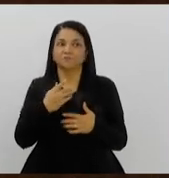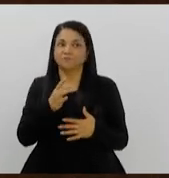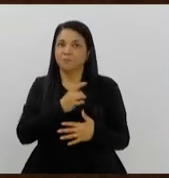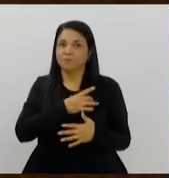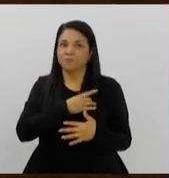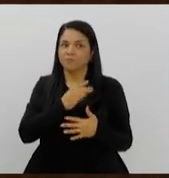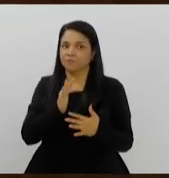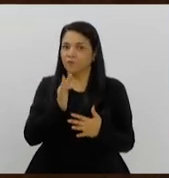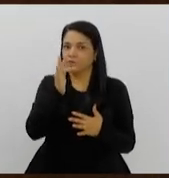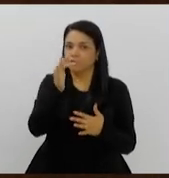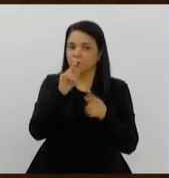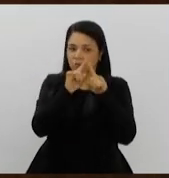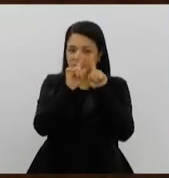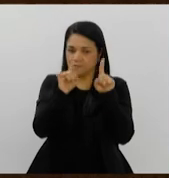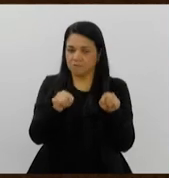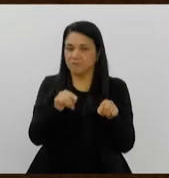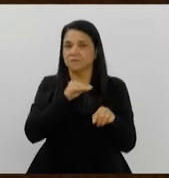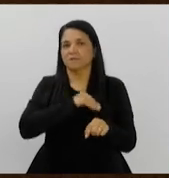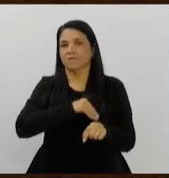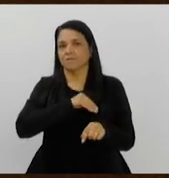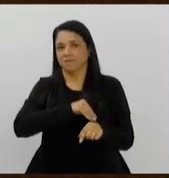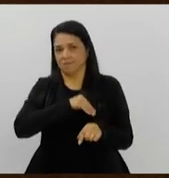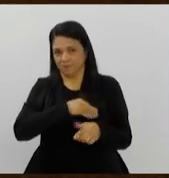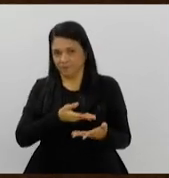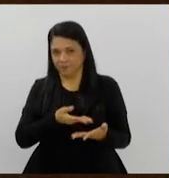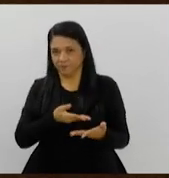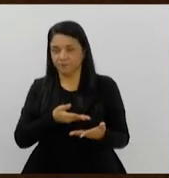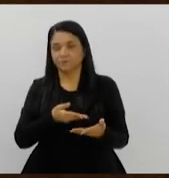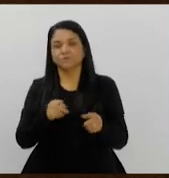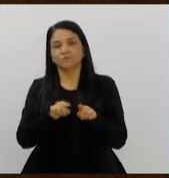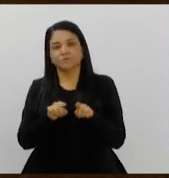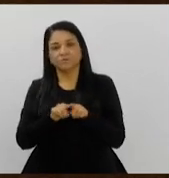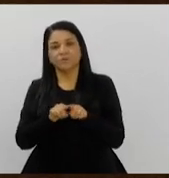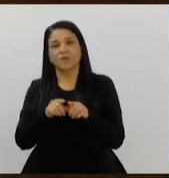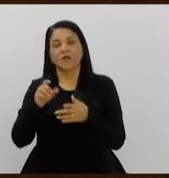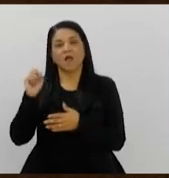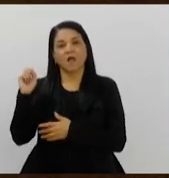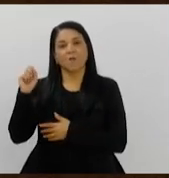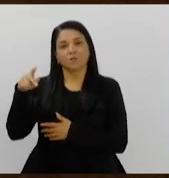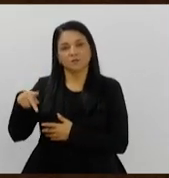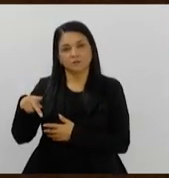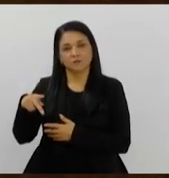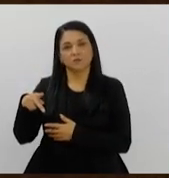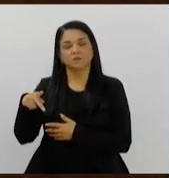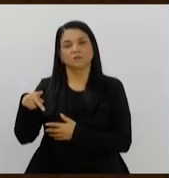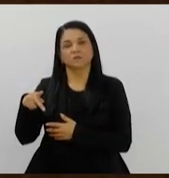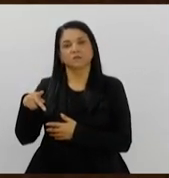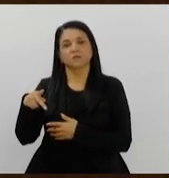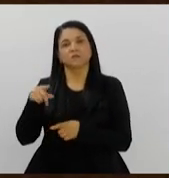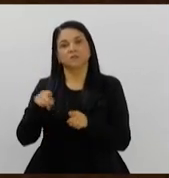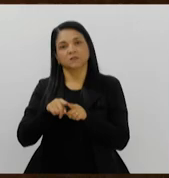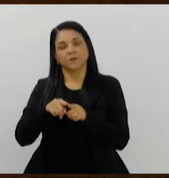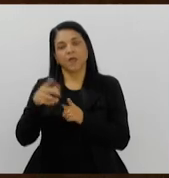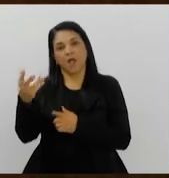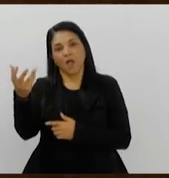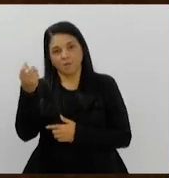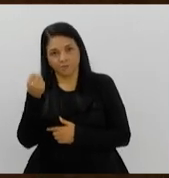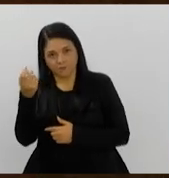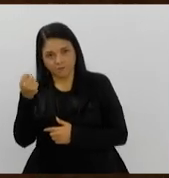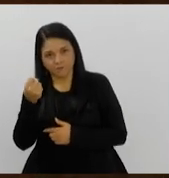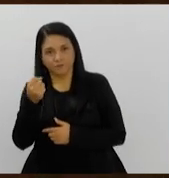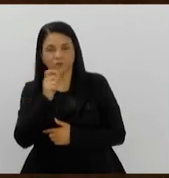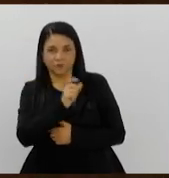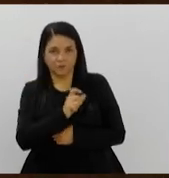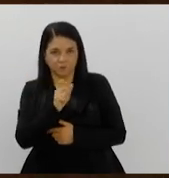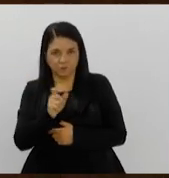salários dos servidores e também com as aposentadorias dos inativos e das pensionistas. E